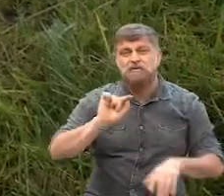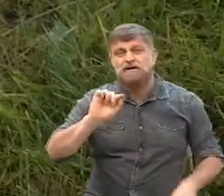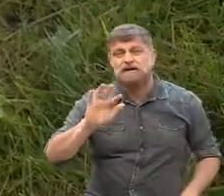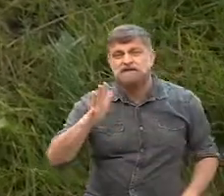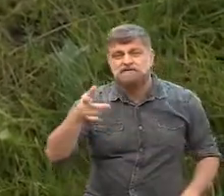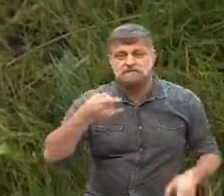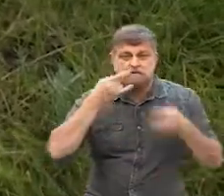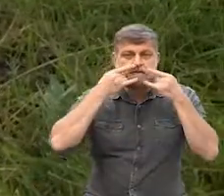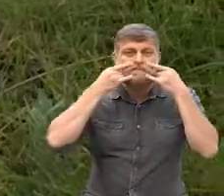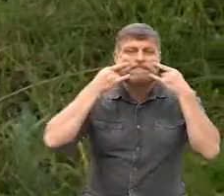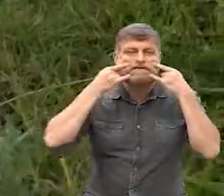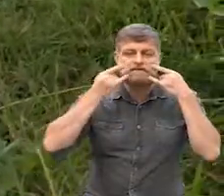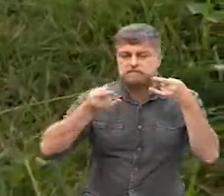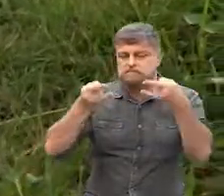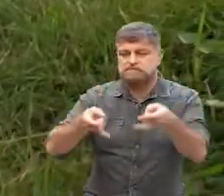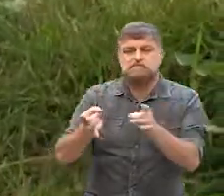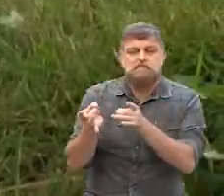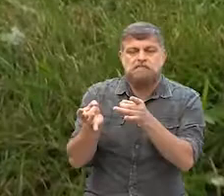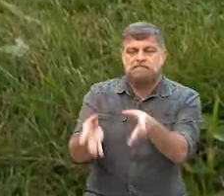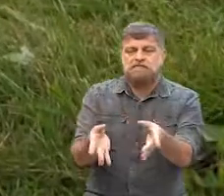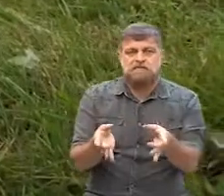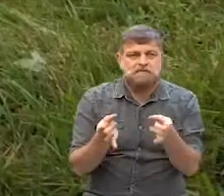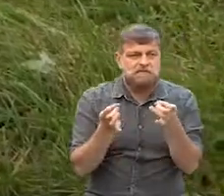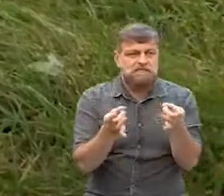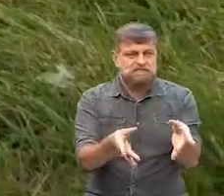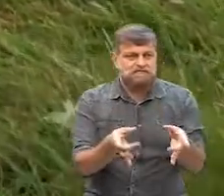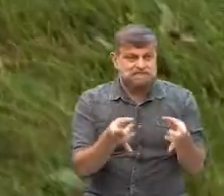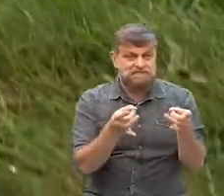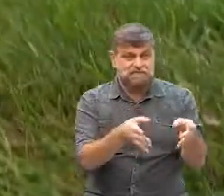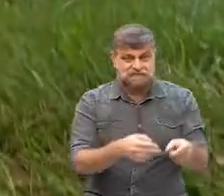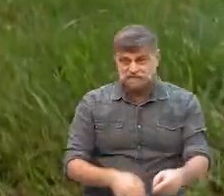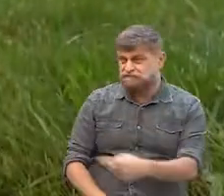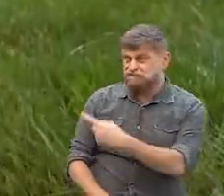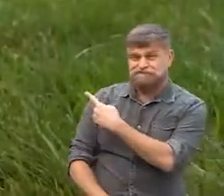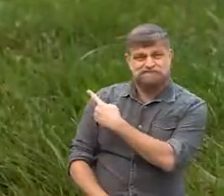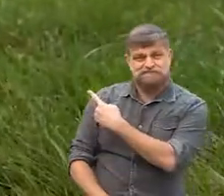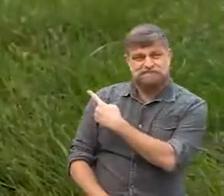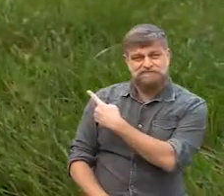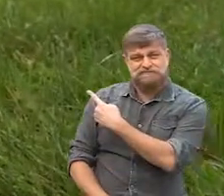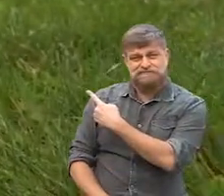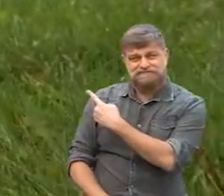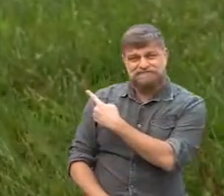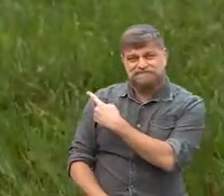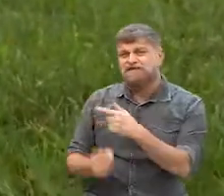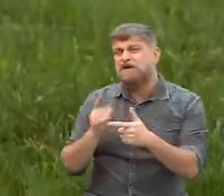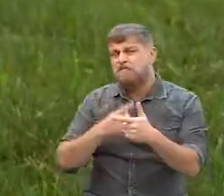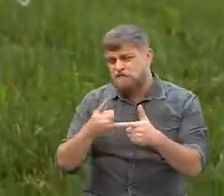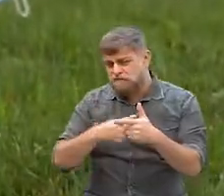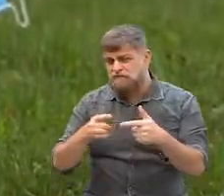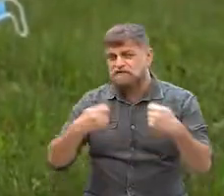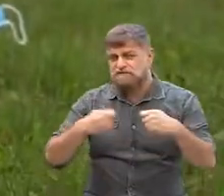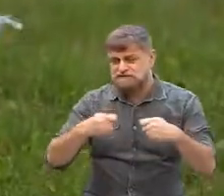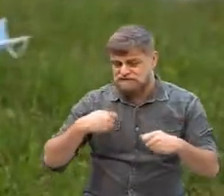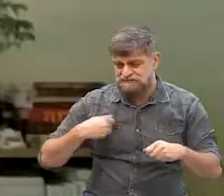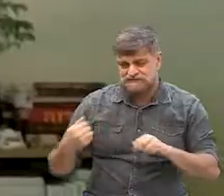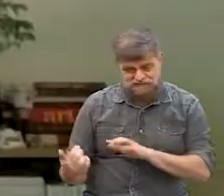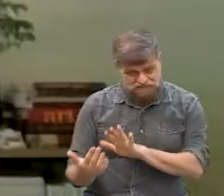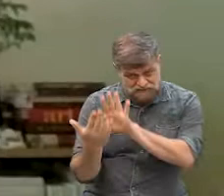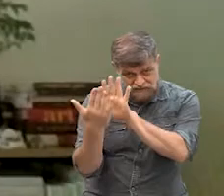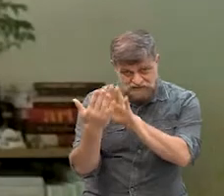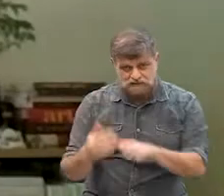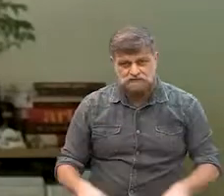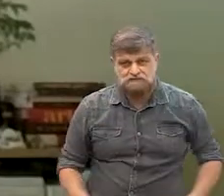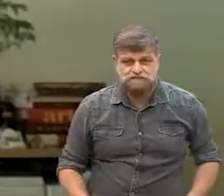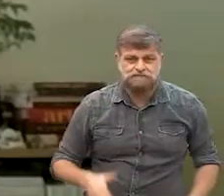as máscaras também se tornaram um problema ambiental que ainda deverá ser encarado por todos. É